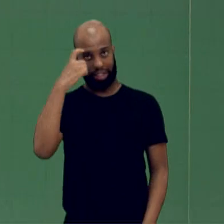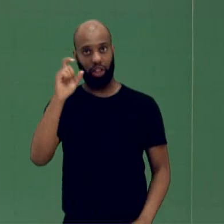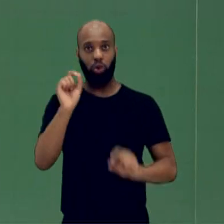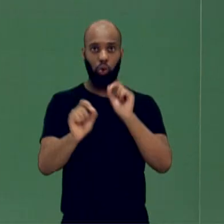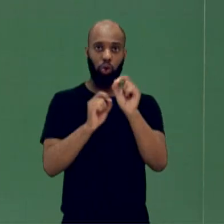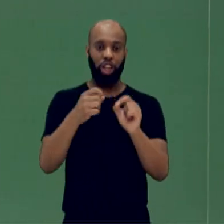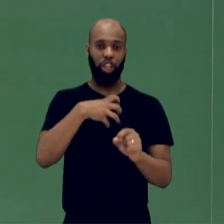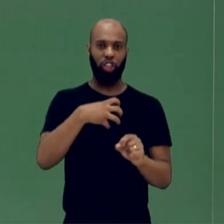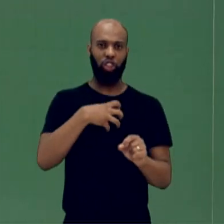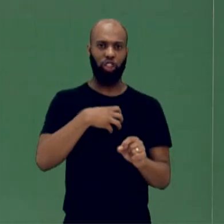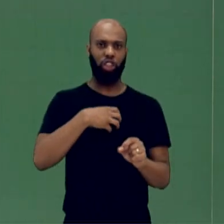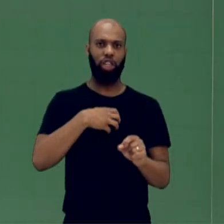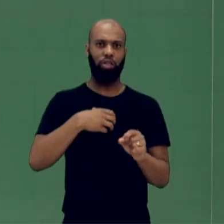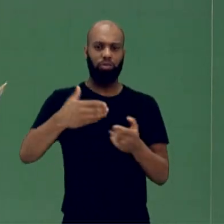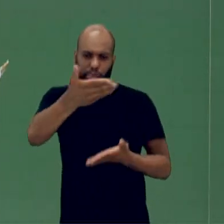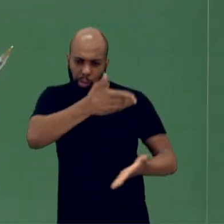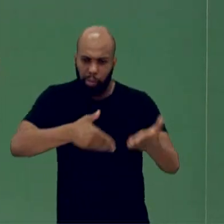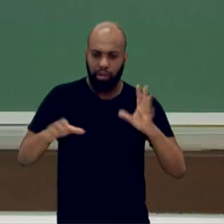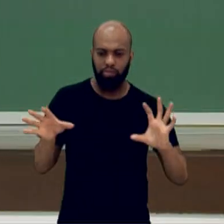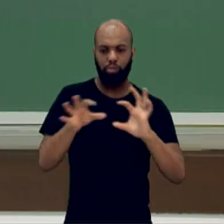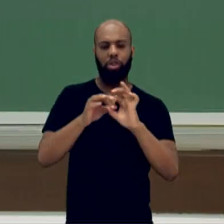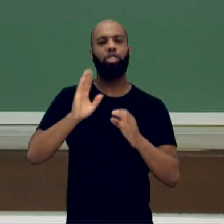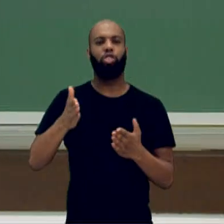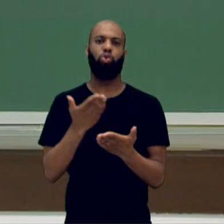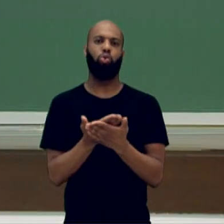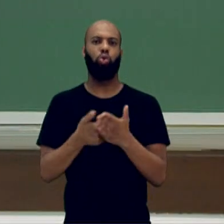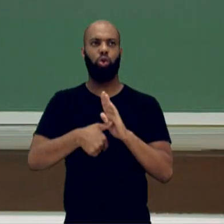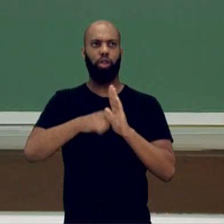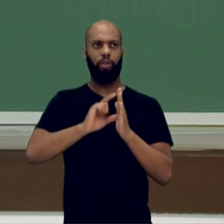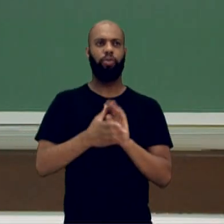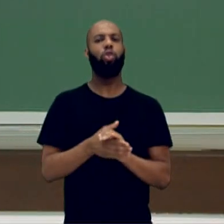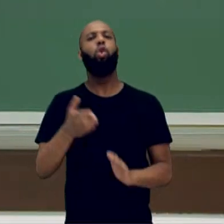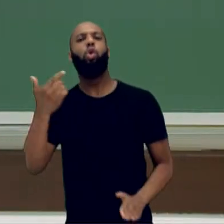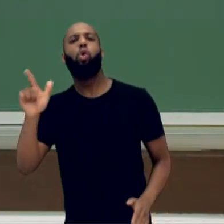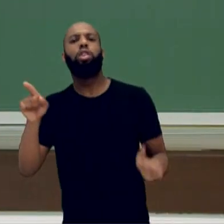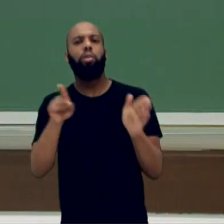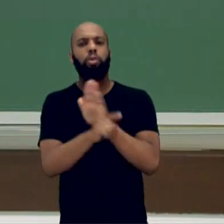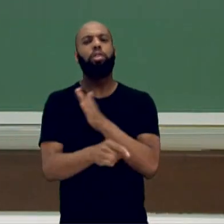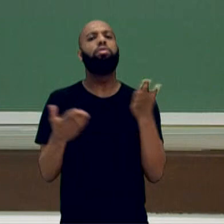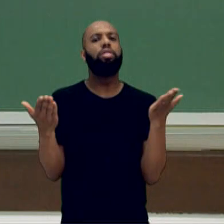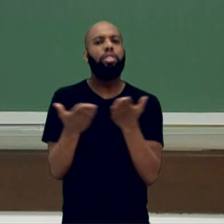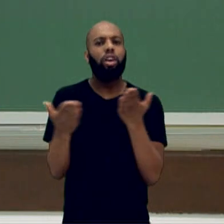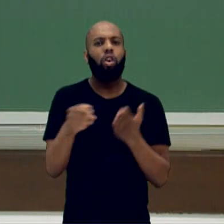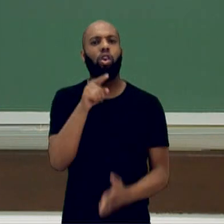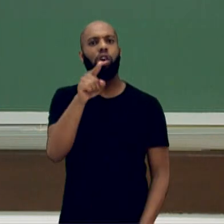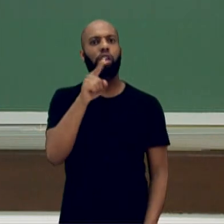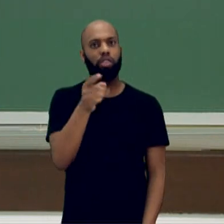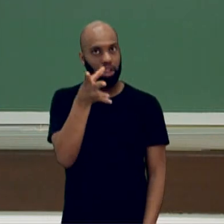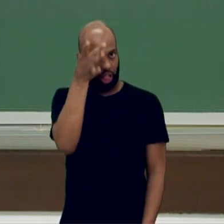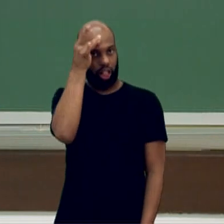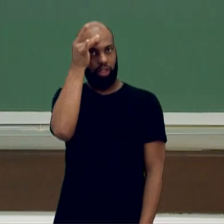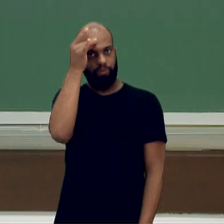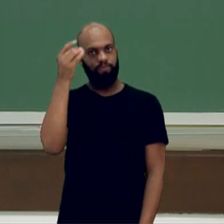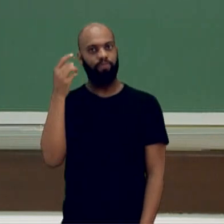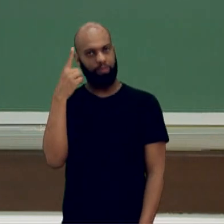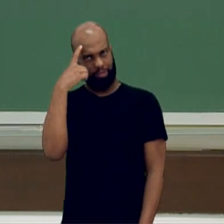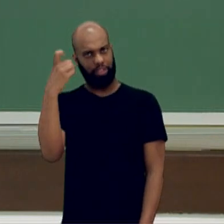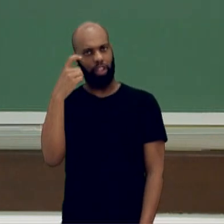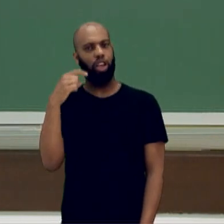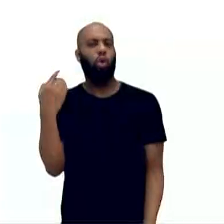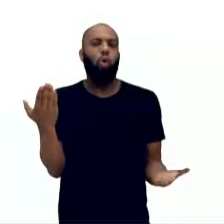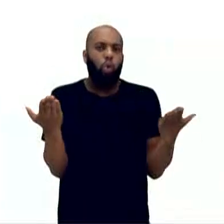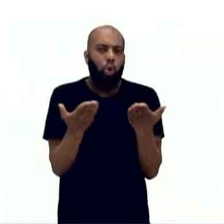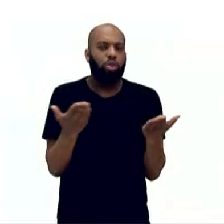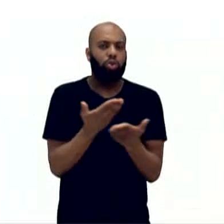de redes que nós trabalhamos numa aula anterior. Mais um exercício ali para vocês frisarem bem essa ideia que nós